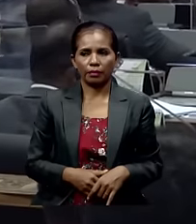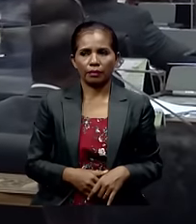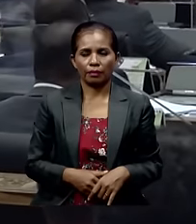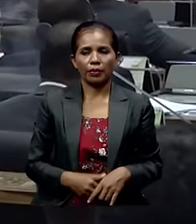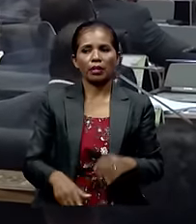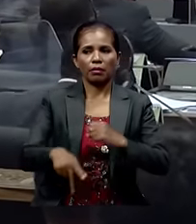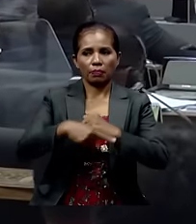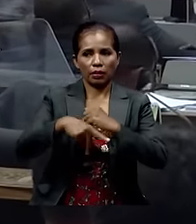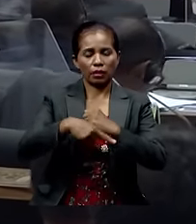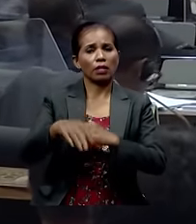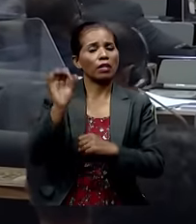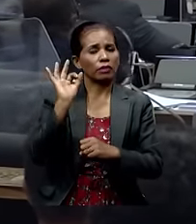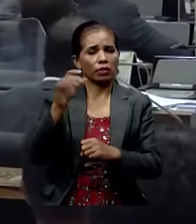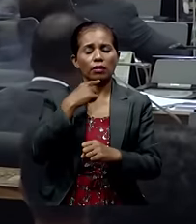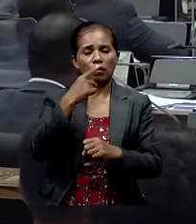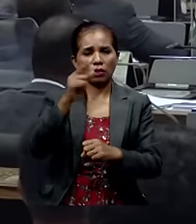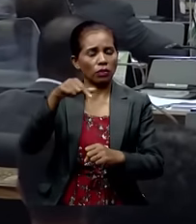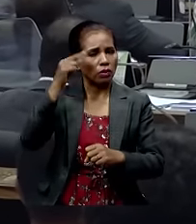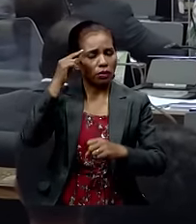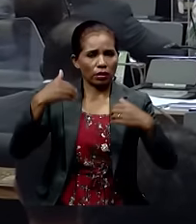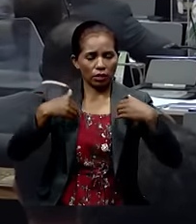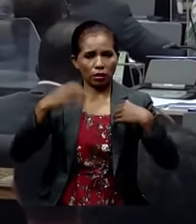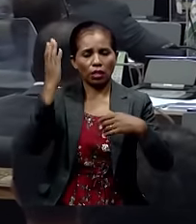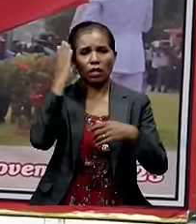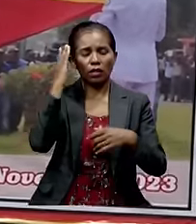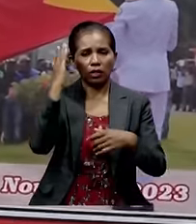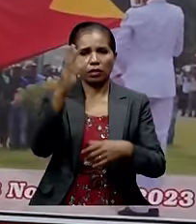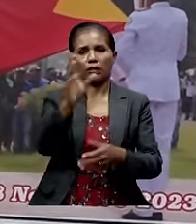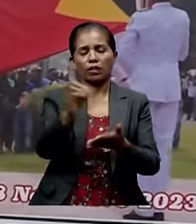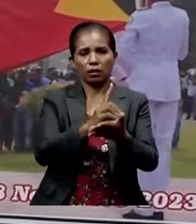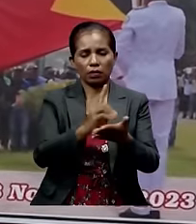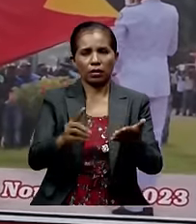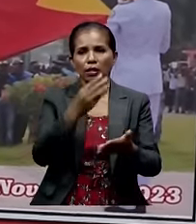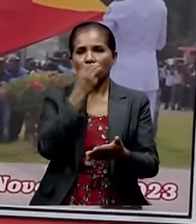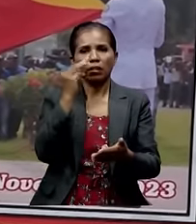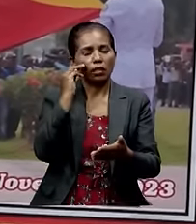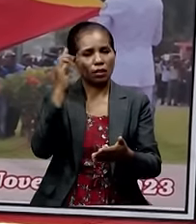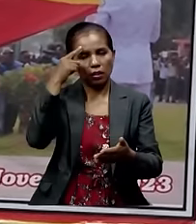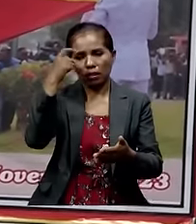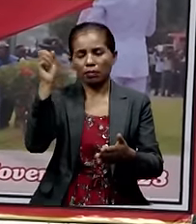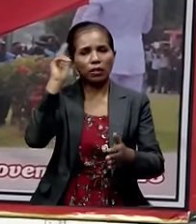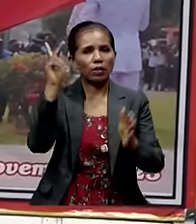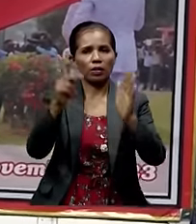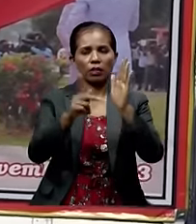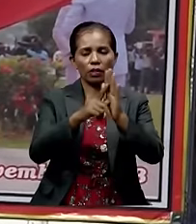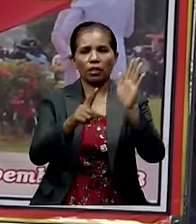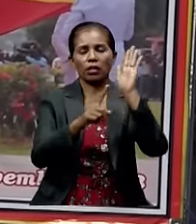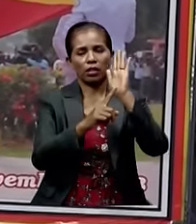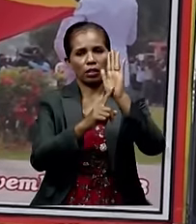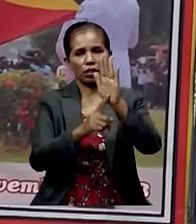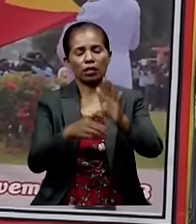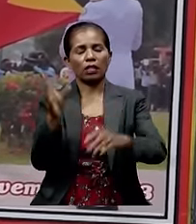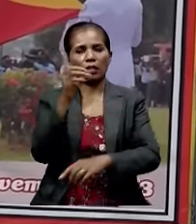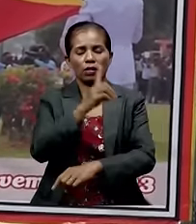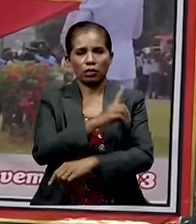Bancada Fretilinho considera o governo e a intenção hoje discrimina Maria Alcatiri, também a fotografia nebe sai nuda referência valor